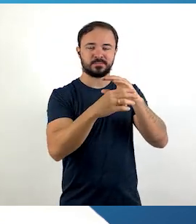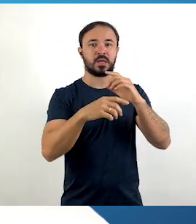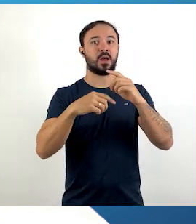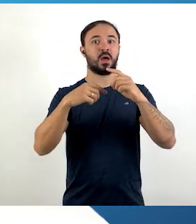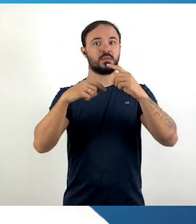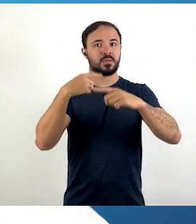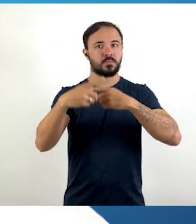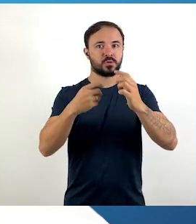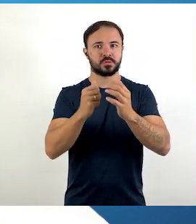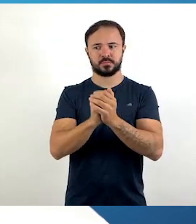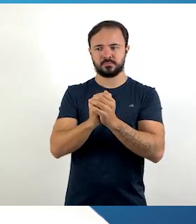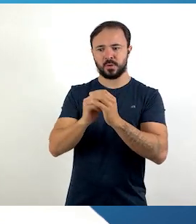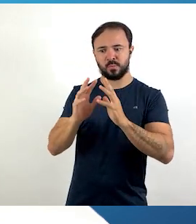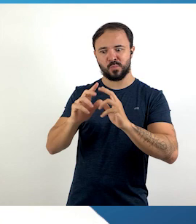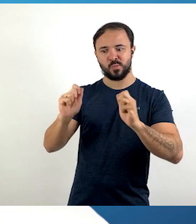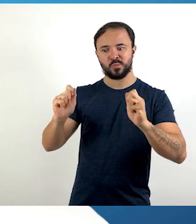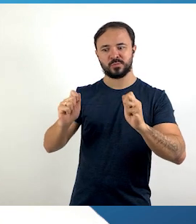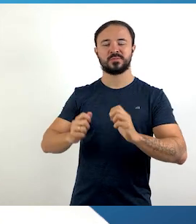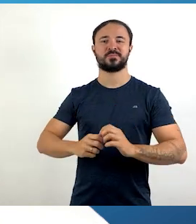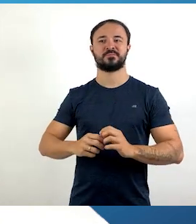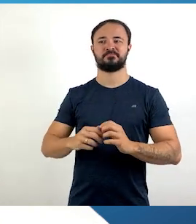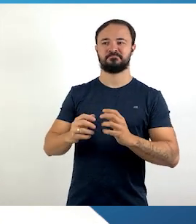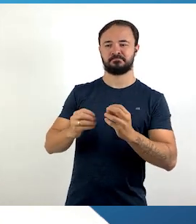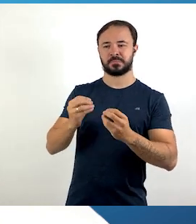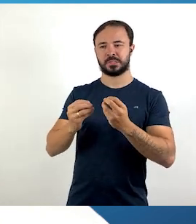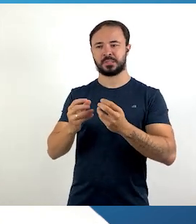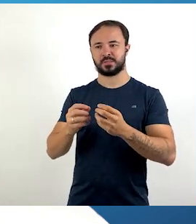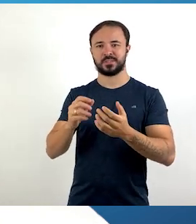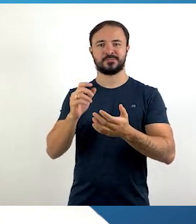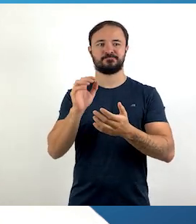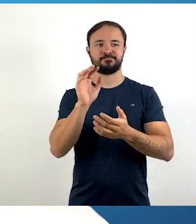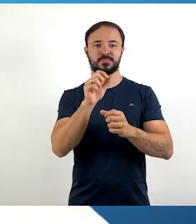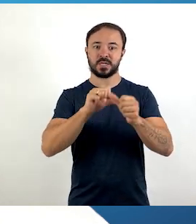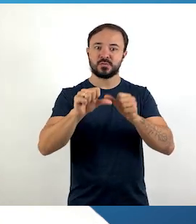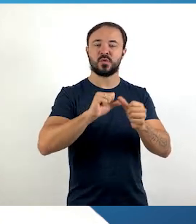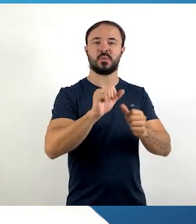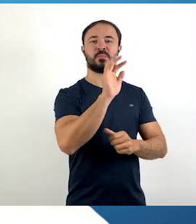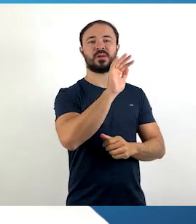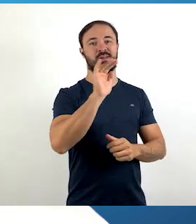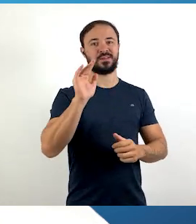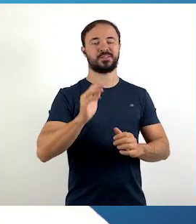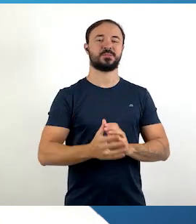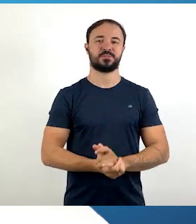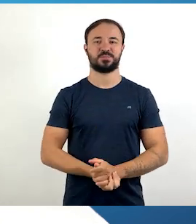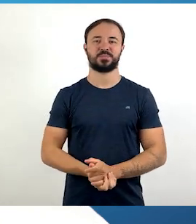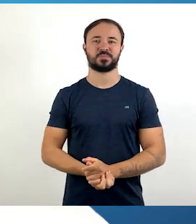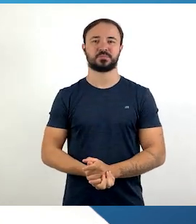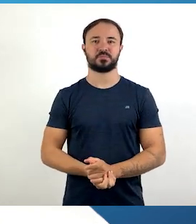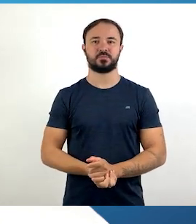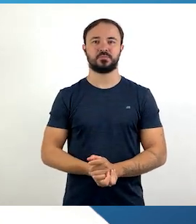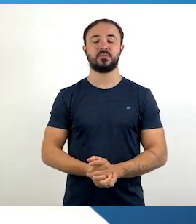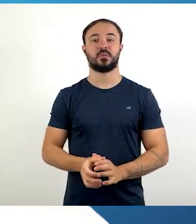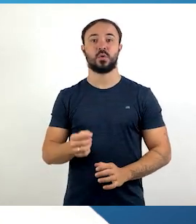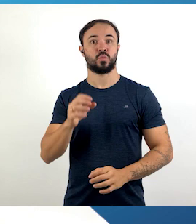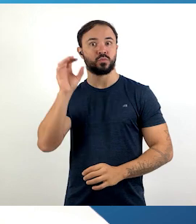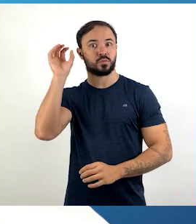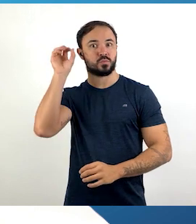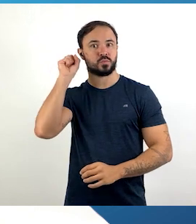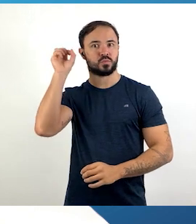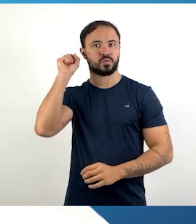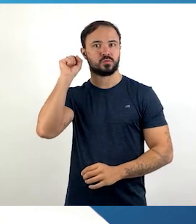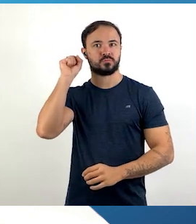sinal sonoro mais longo, nós temos um traço. Quando nós temos um sinal mais curto, nós temos um